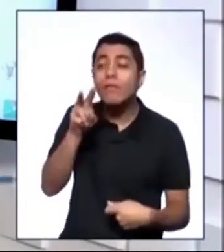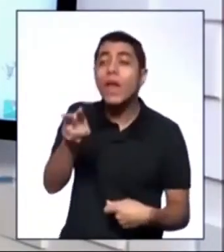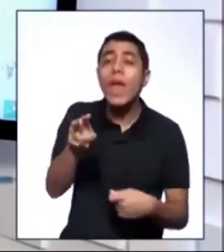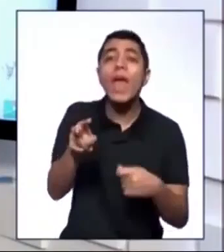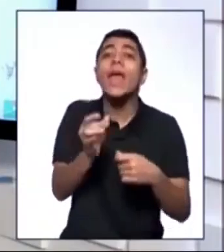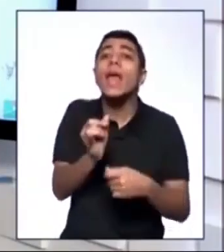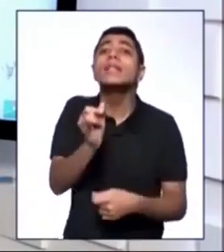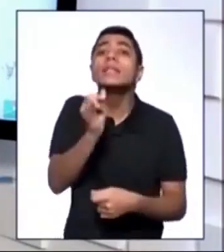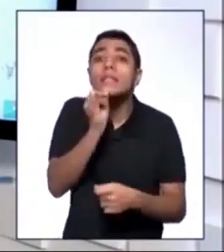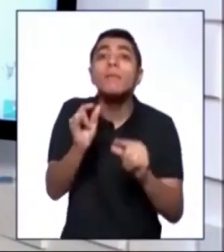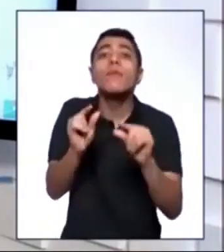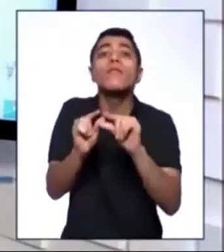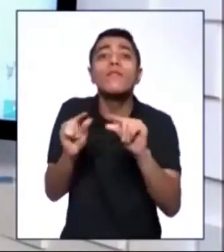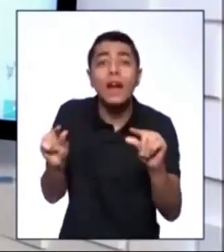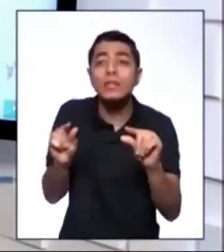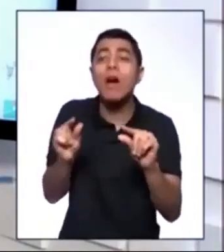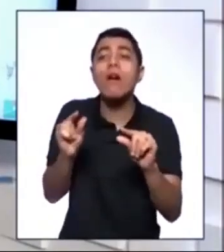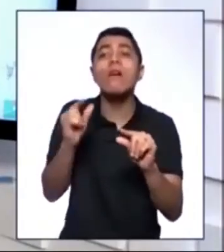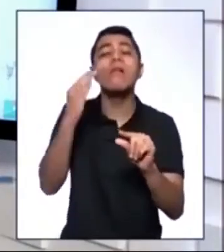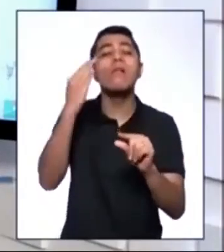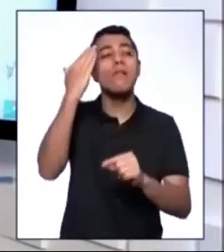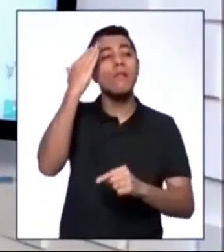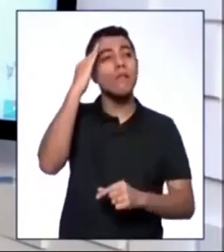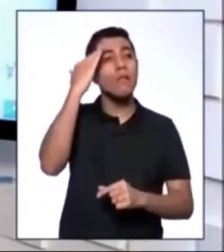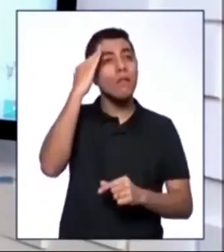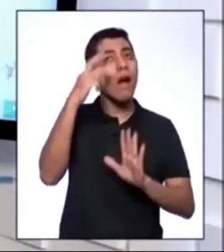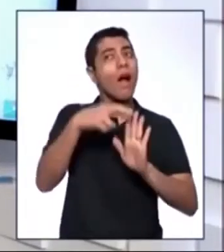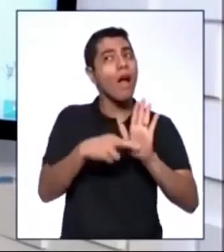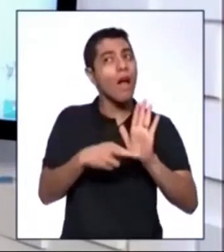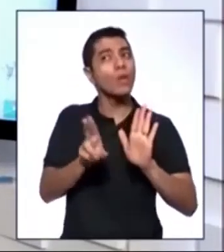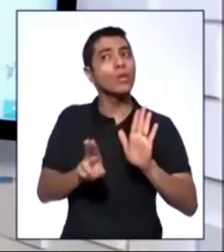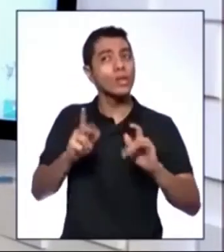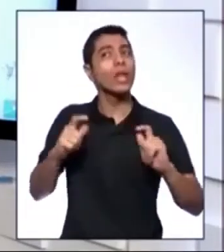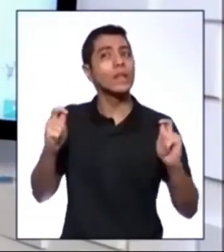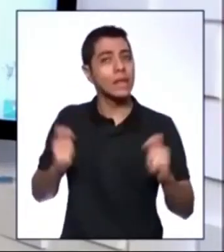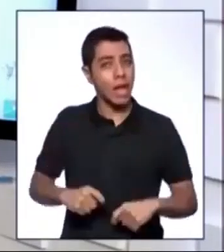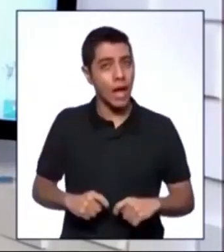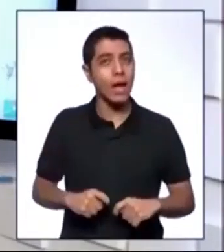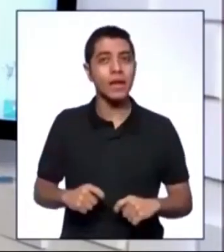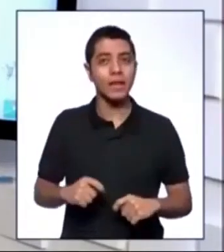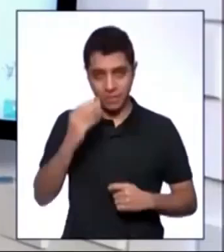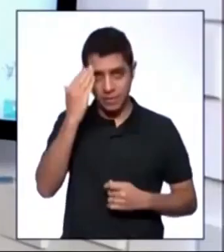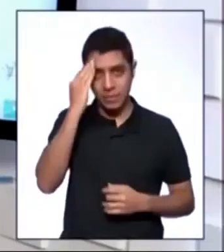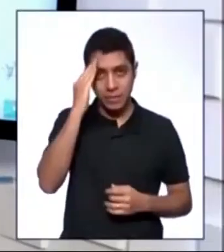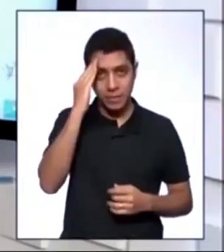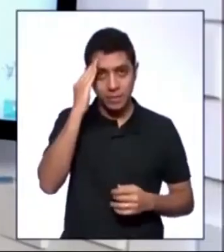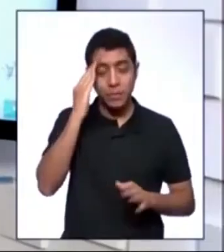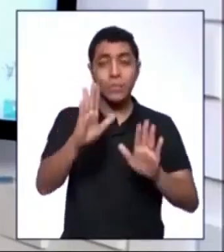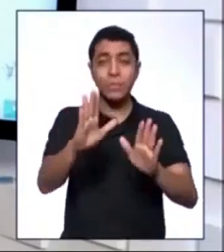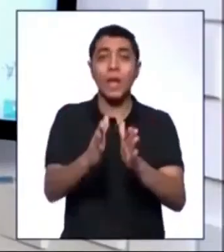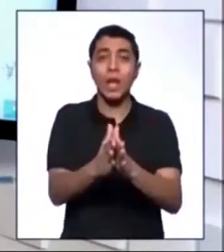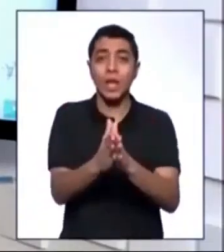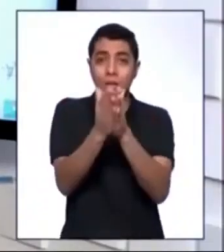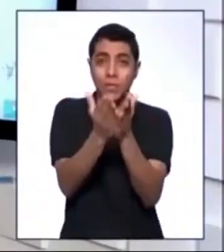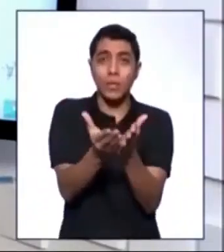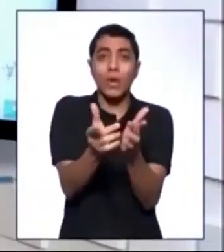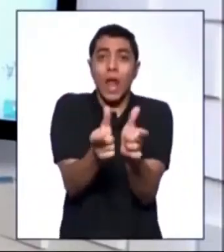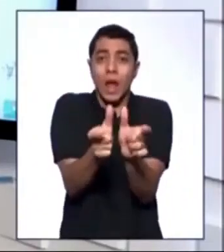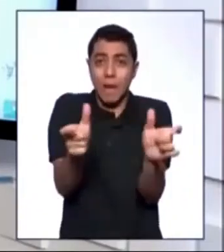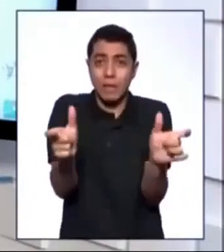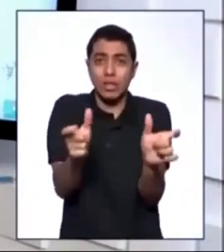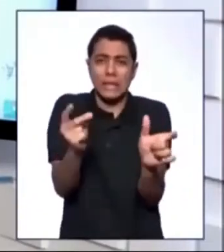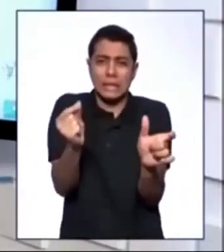dá certo usar a regra. É isso. As gramáticas mais antigas usavam os